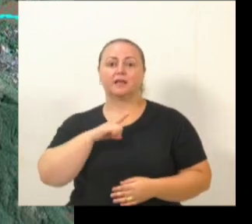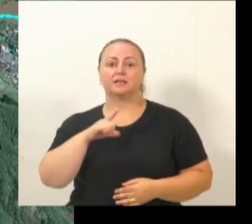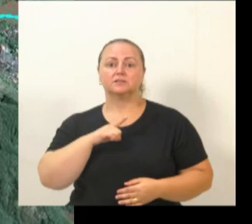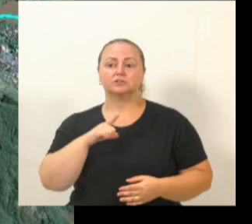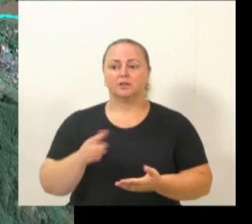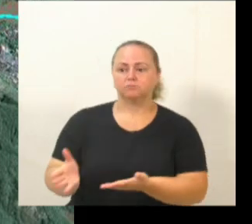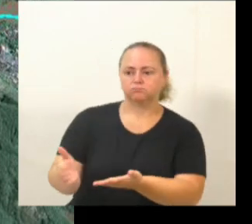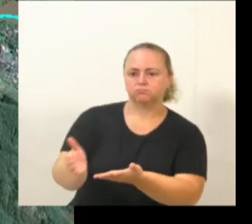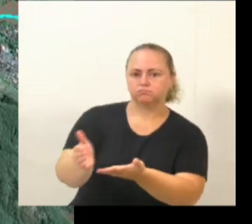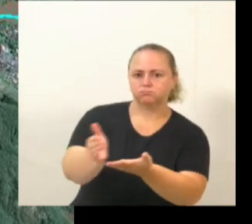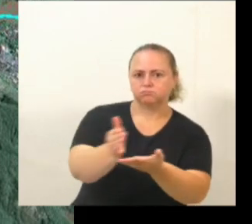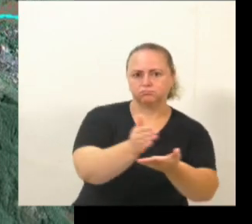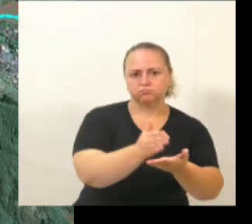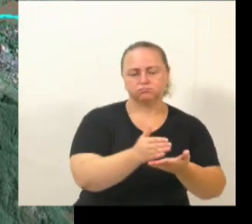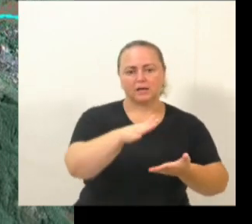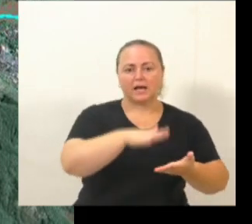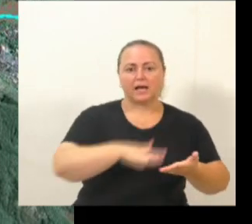central,